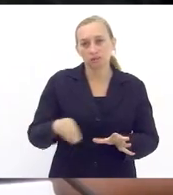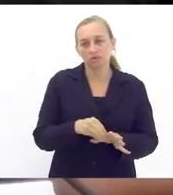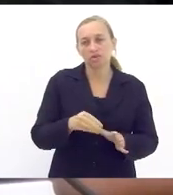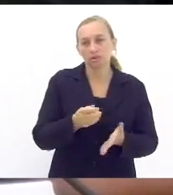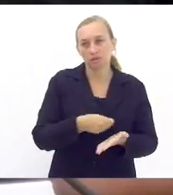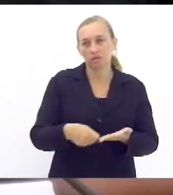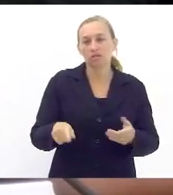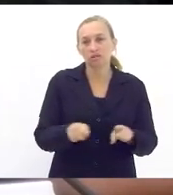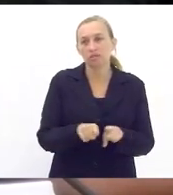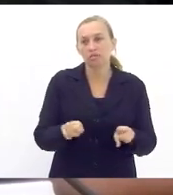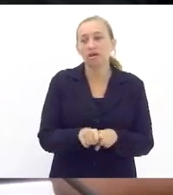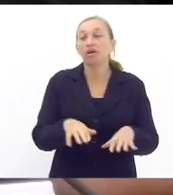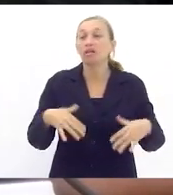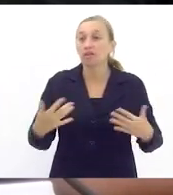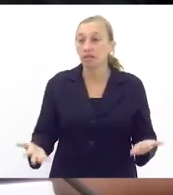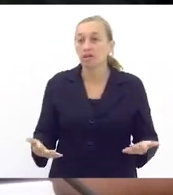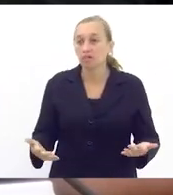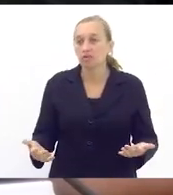então